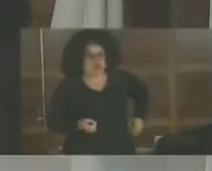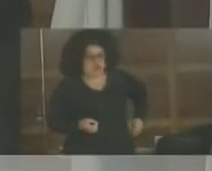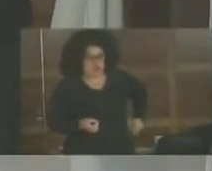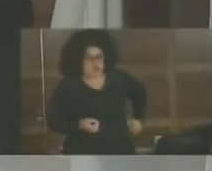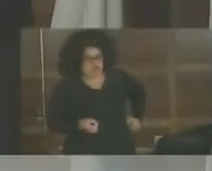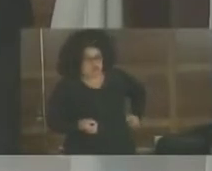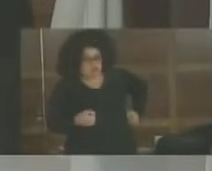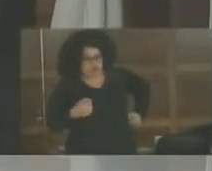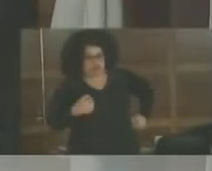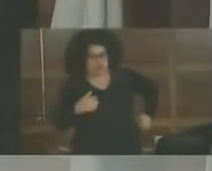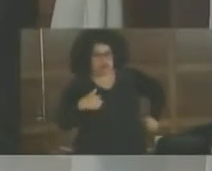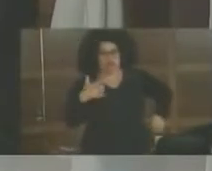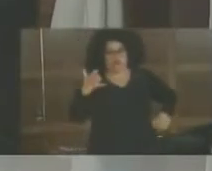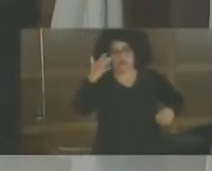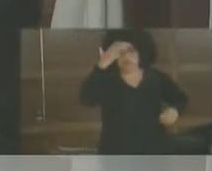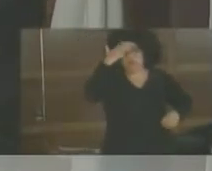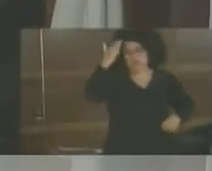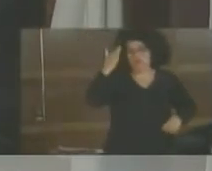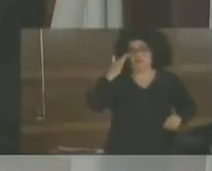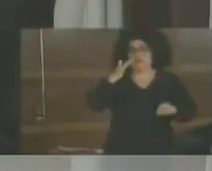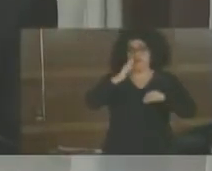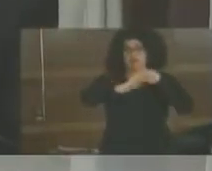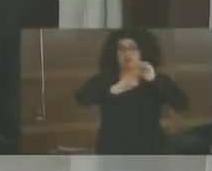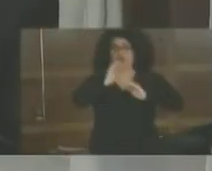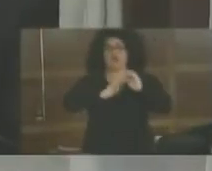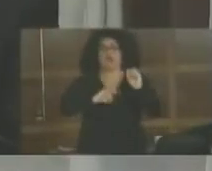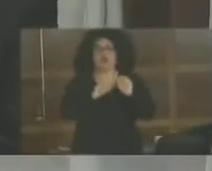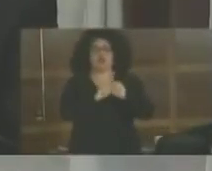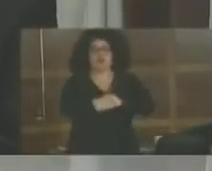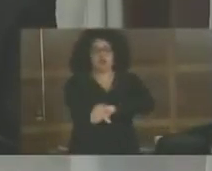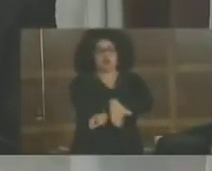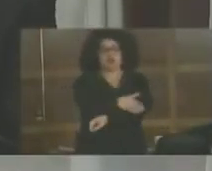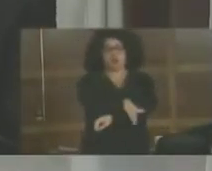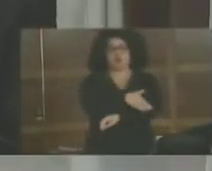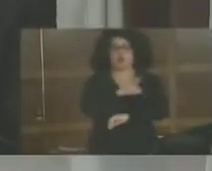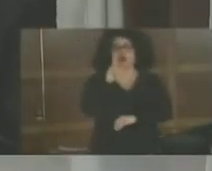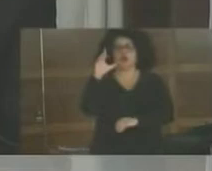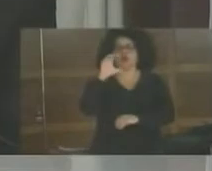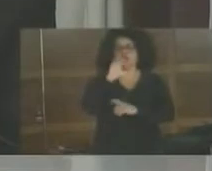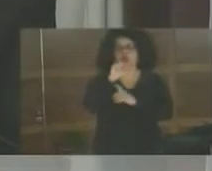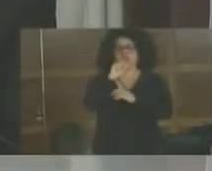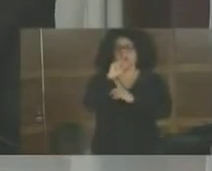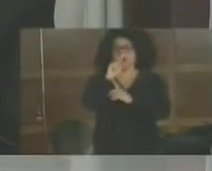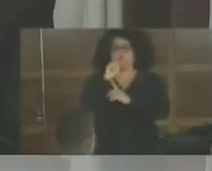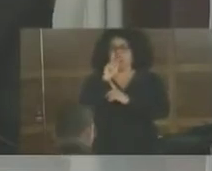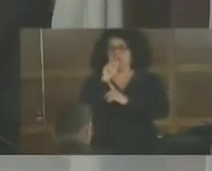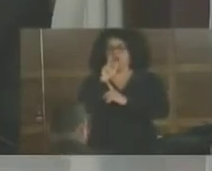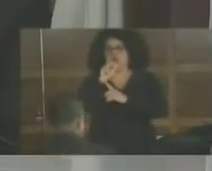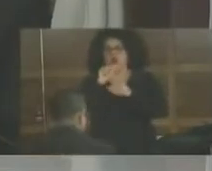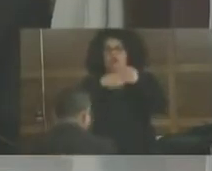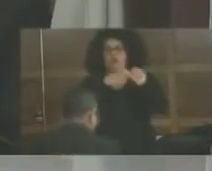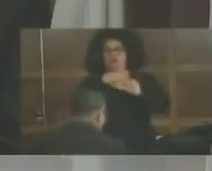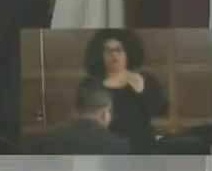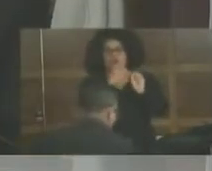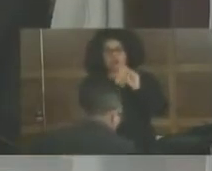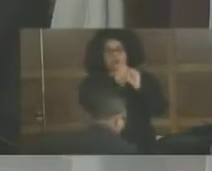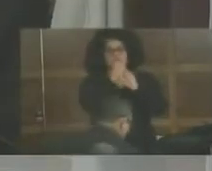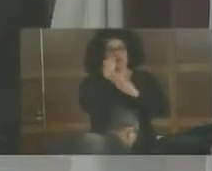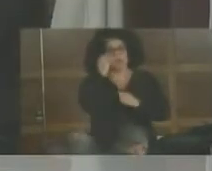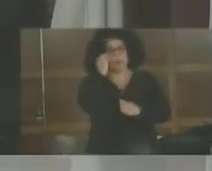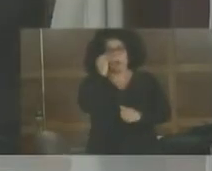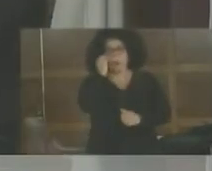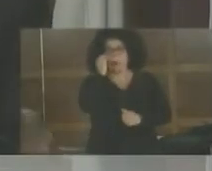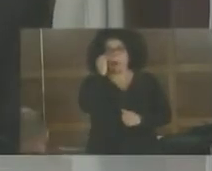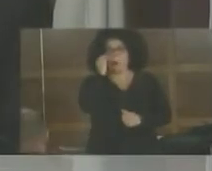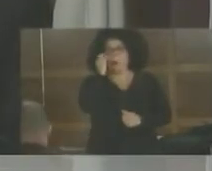Quero agradecer o serviço público. Também começamos a reforma lá na Caputera, do Colégio da Caputera, uma indicação do nosso gabinete, uma